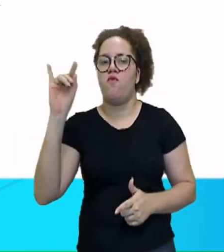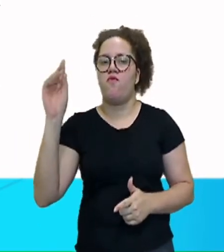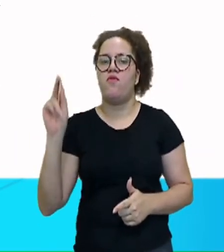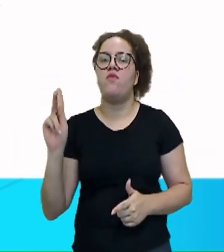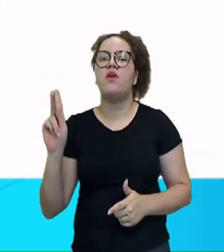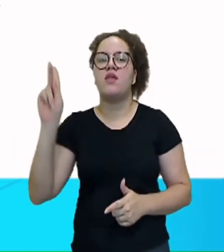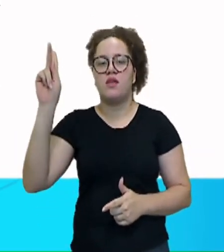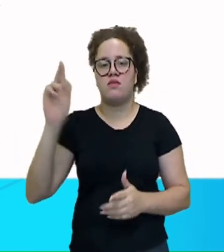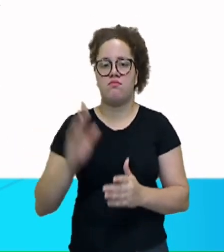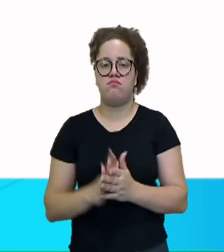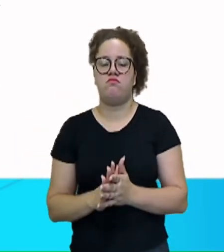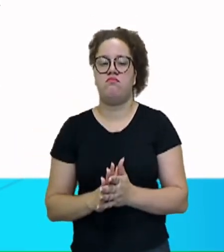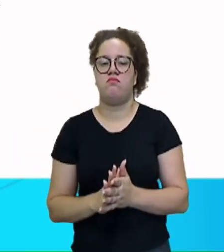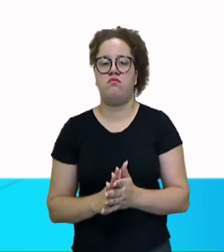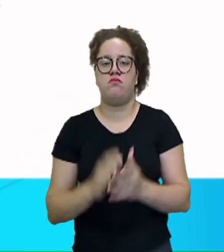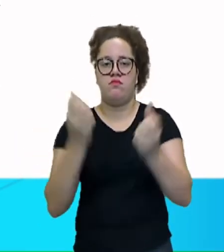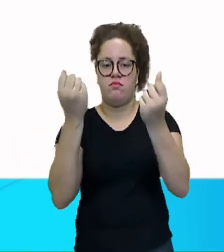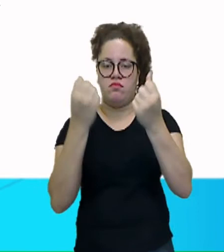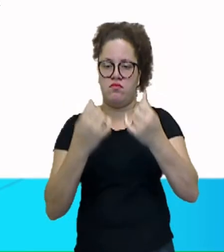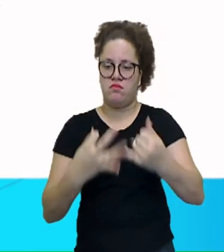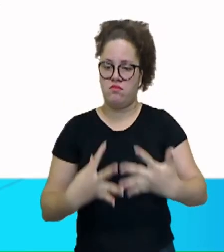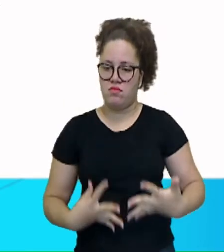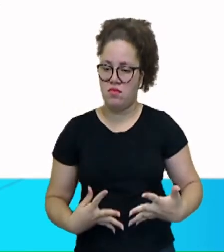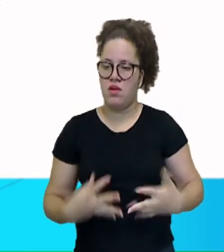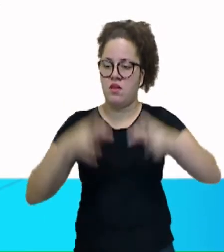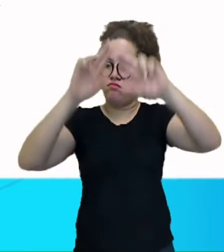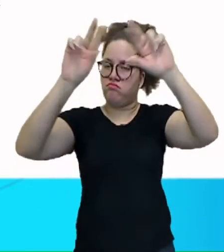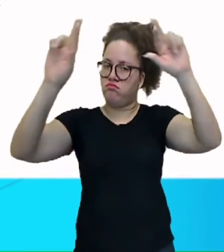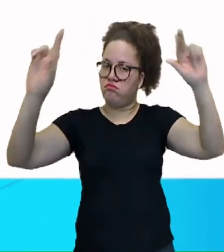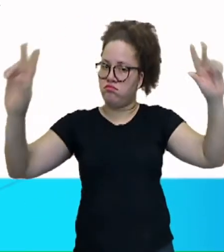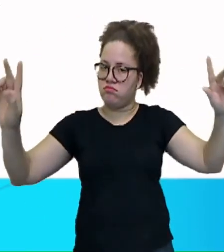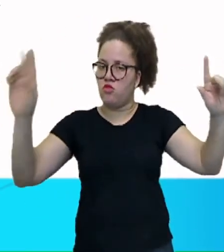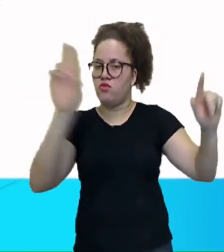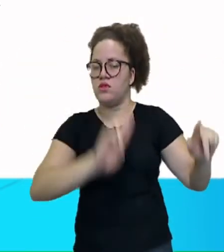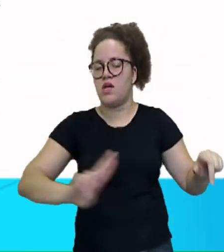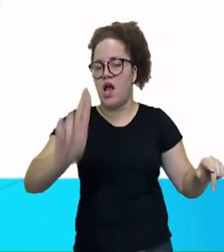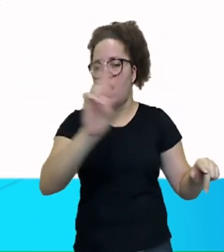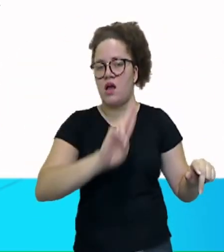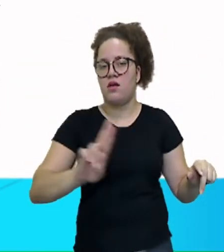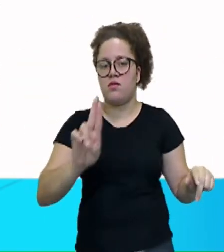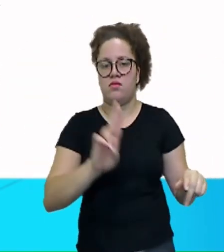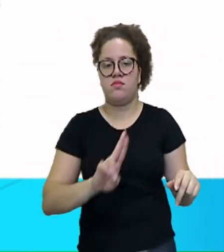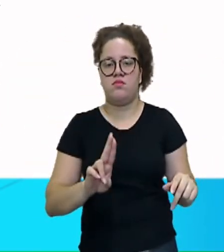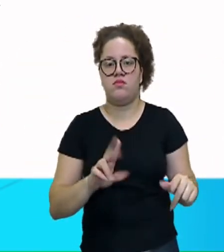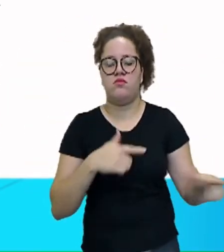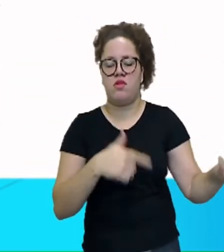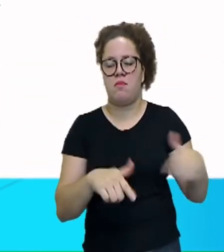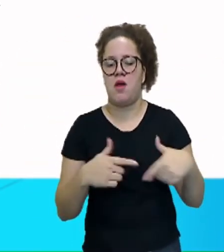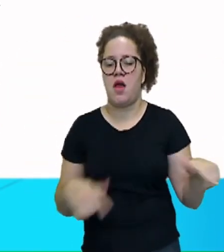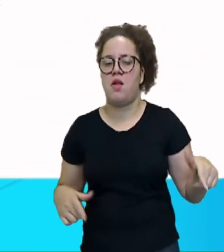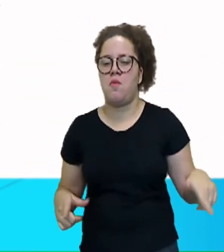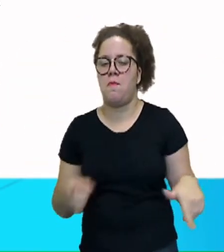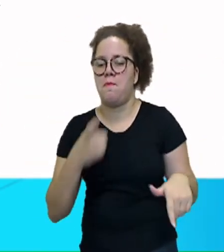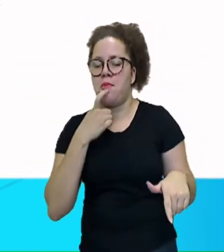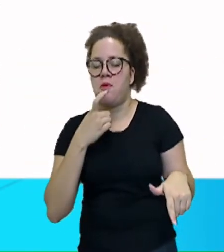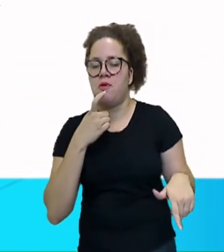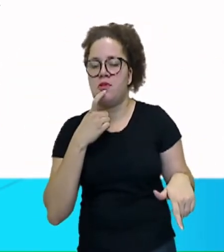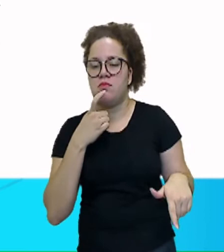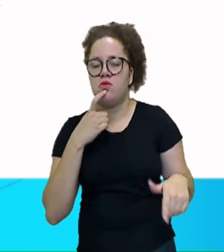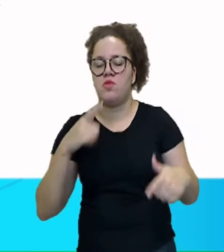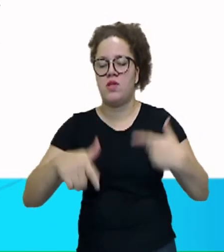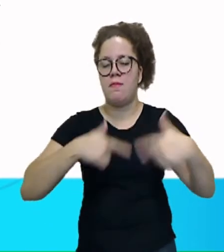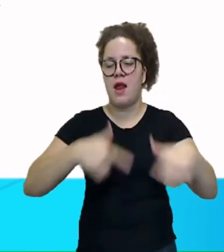fala das questões do material, ele fez um trabalho muito próximo aos catadores de